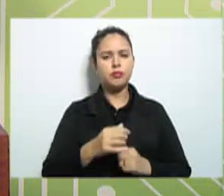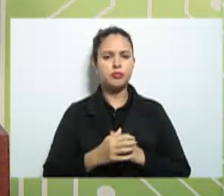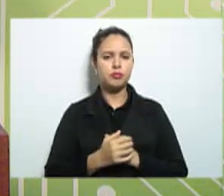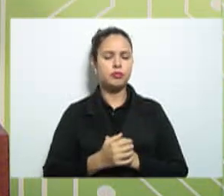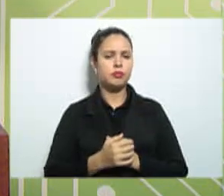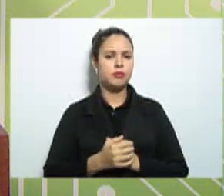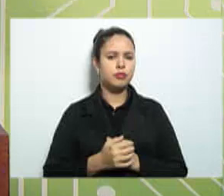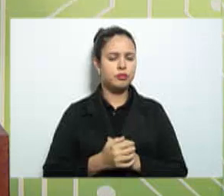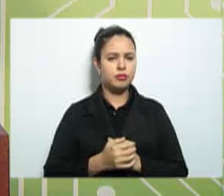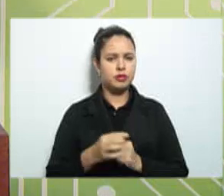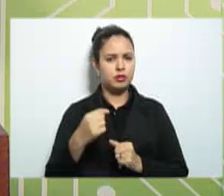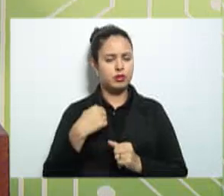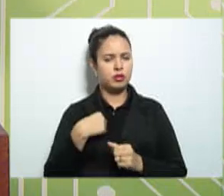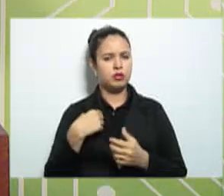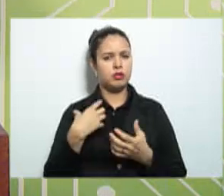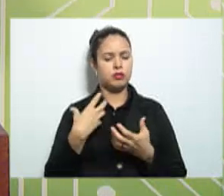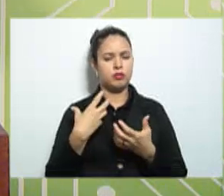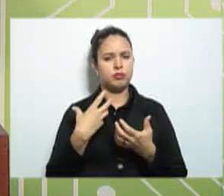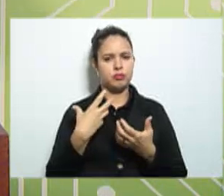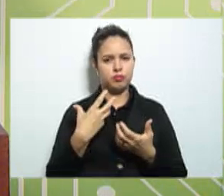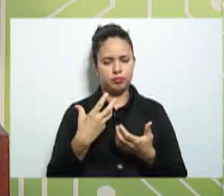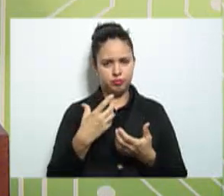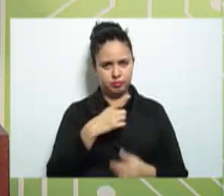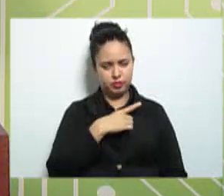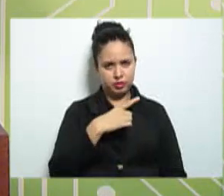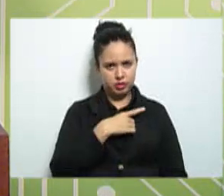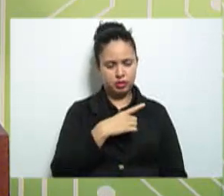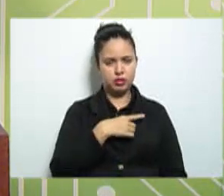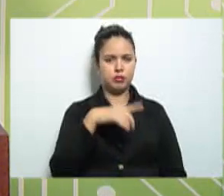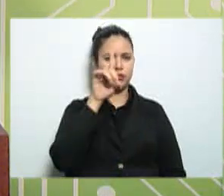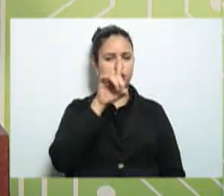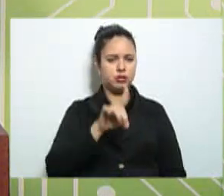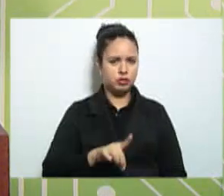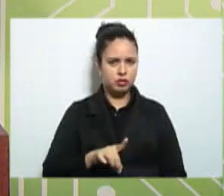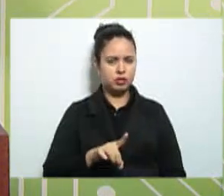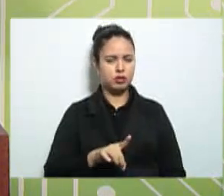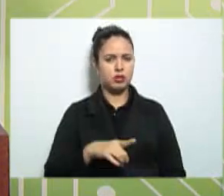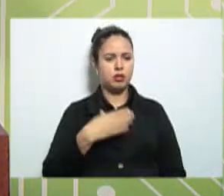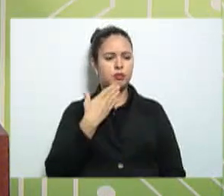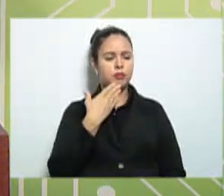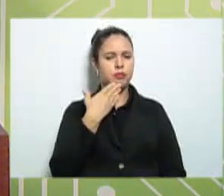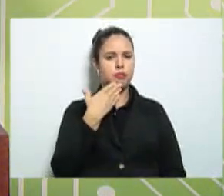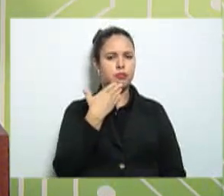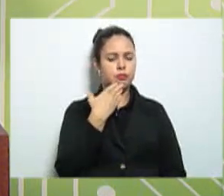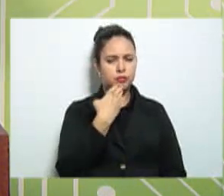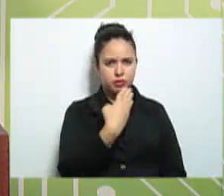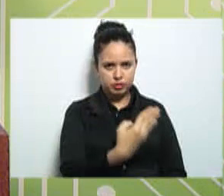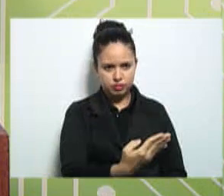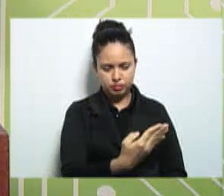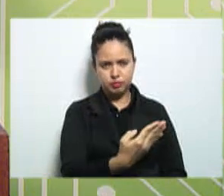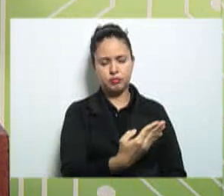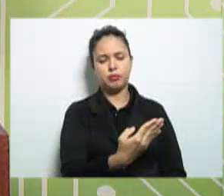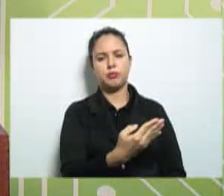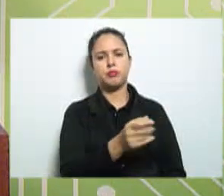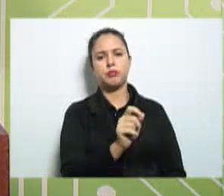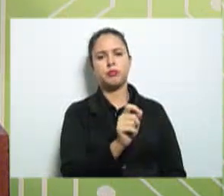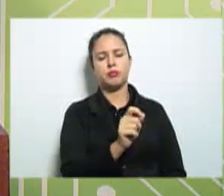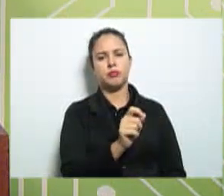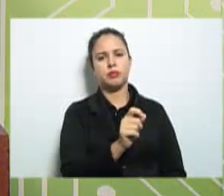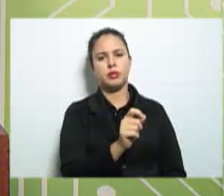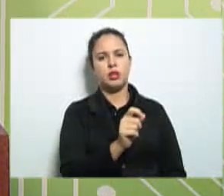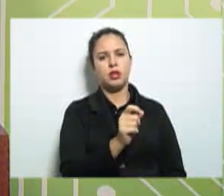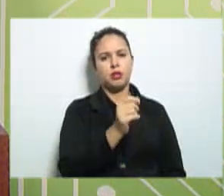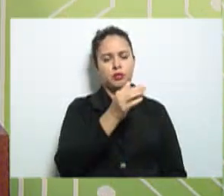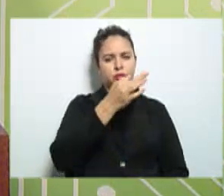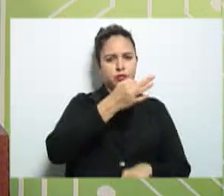o direito de pedir o abono de faltas, porque eu estava participando do JOER. O JOER é um evento, né, que todas